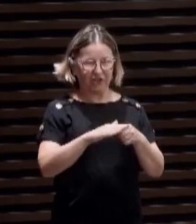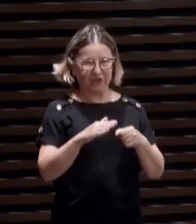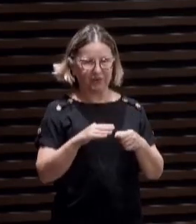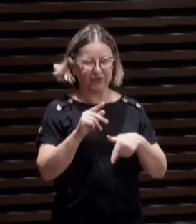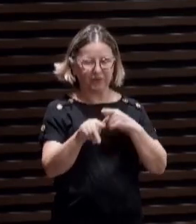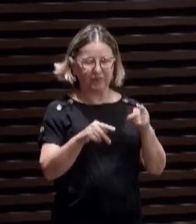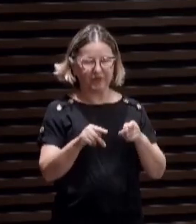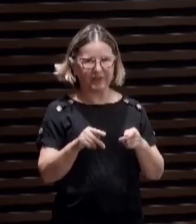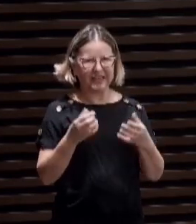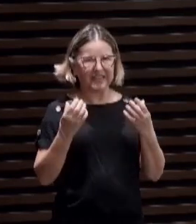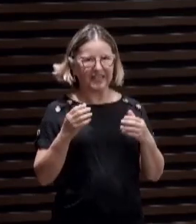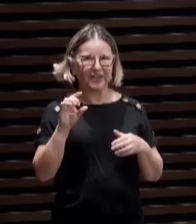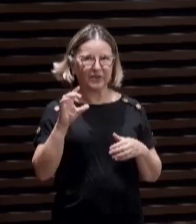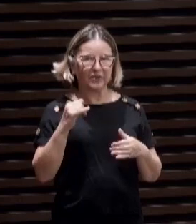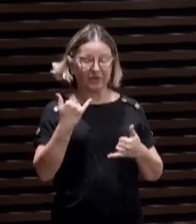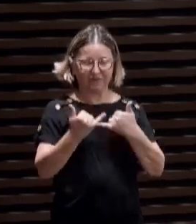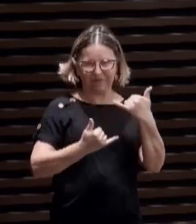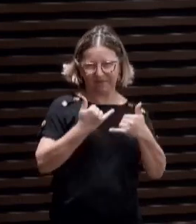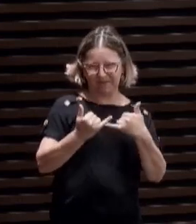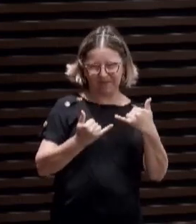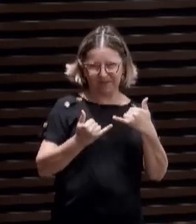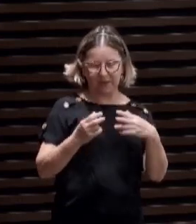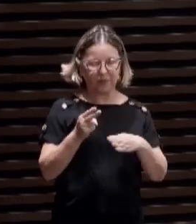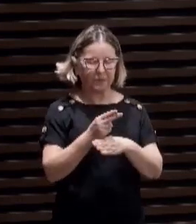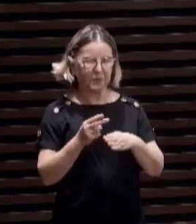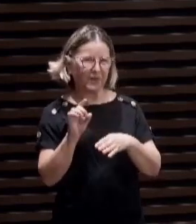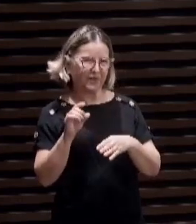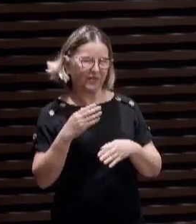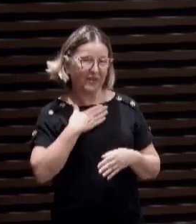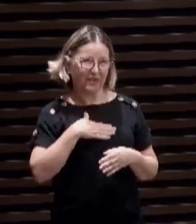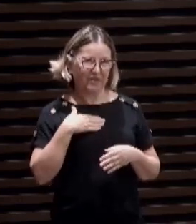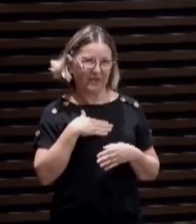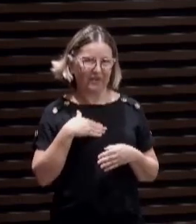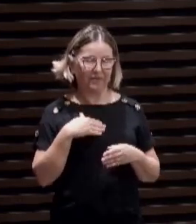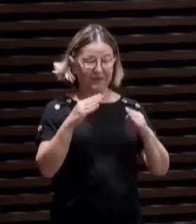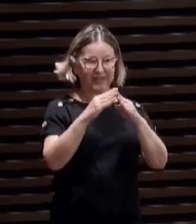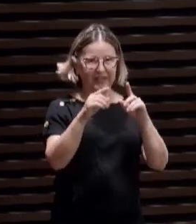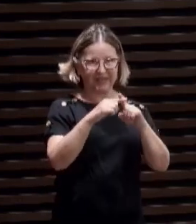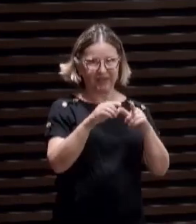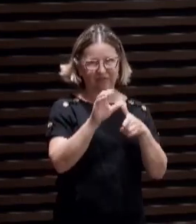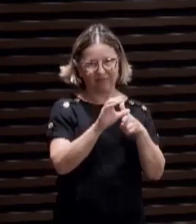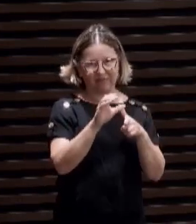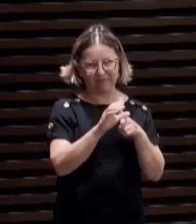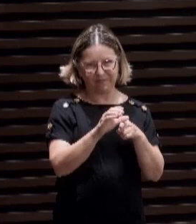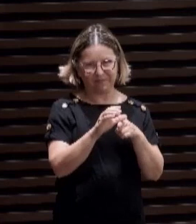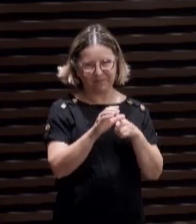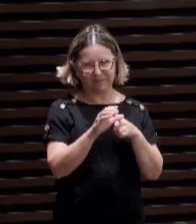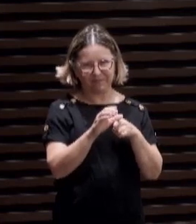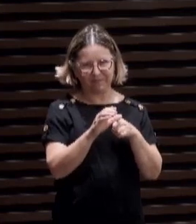entretenimento, buscando satisfação, e a igreja de Corinto